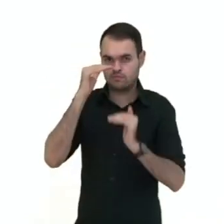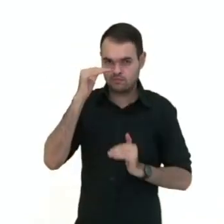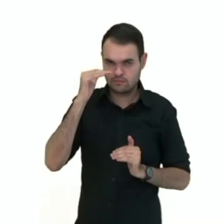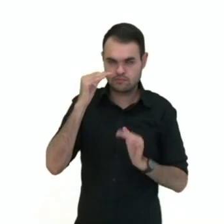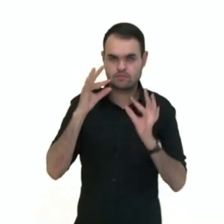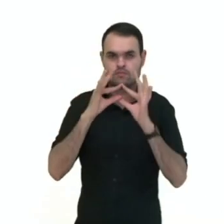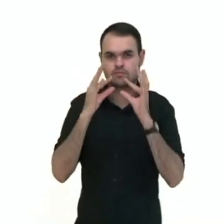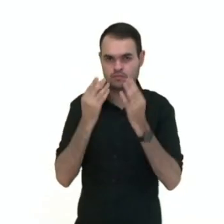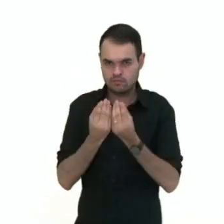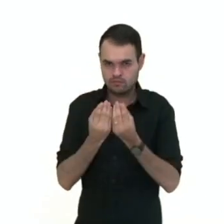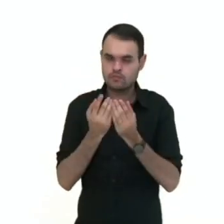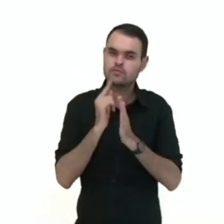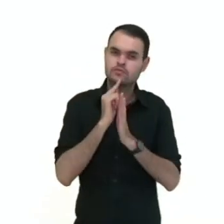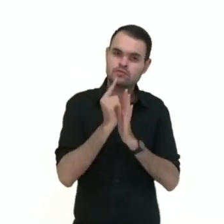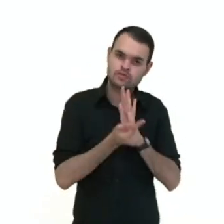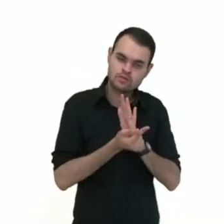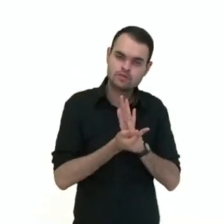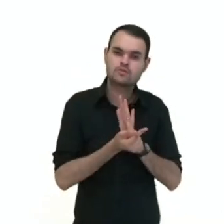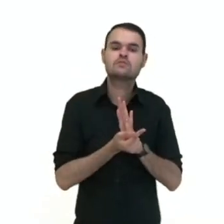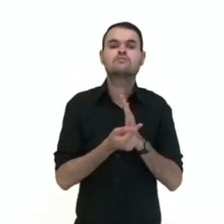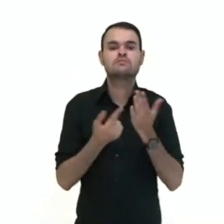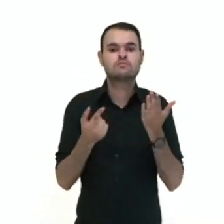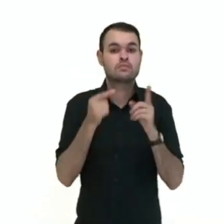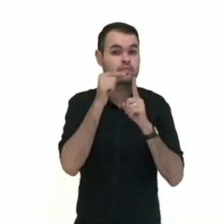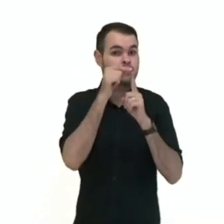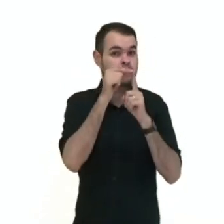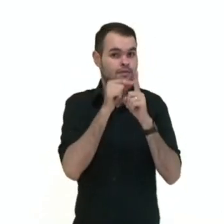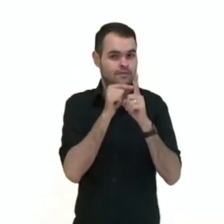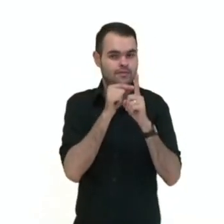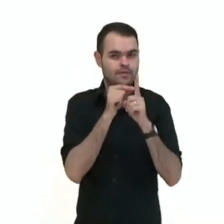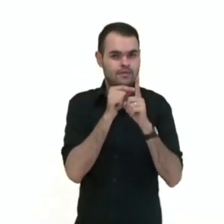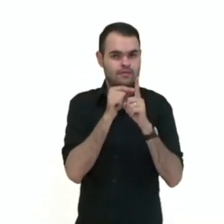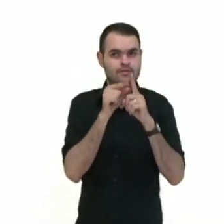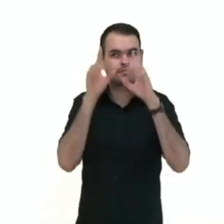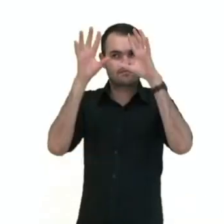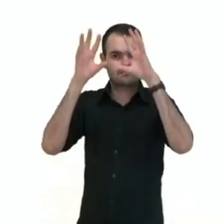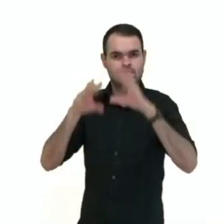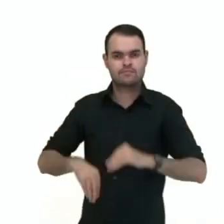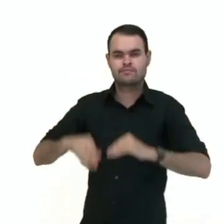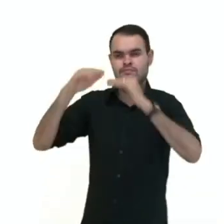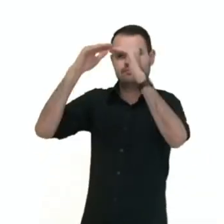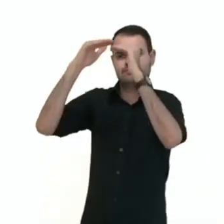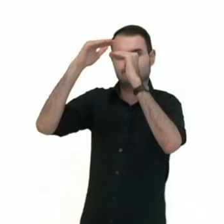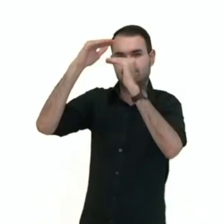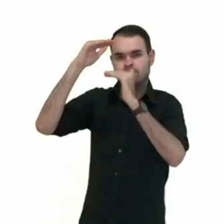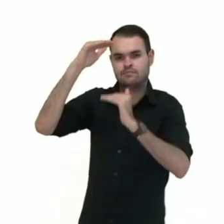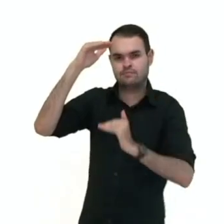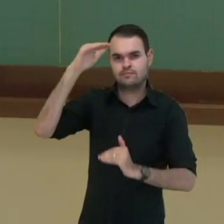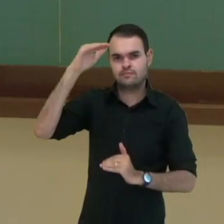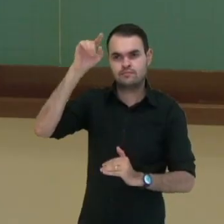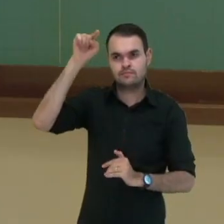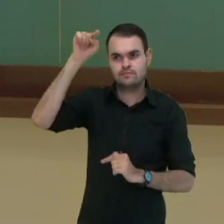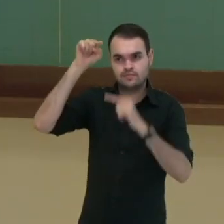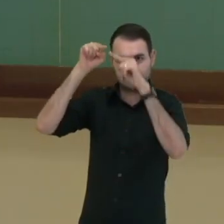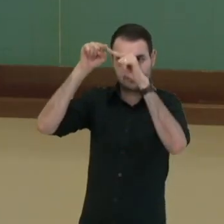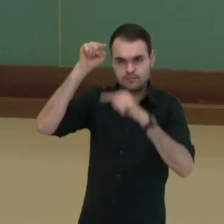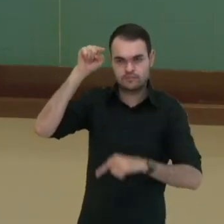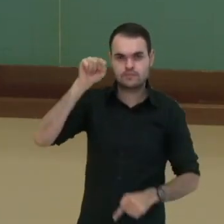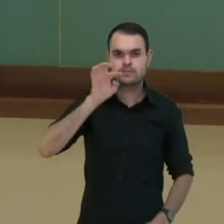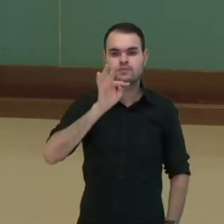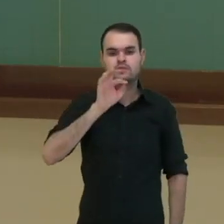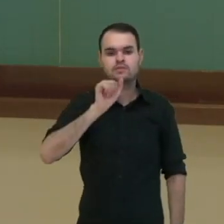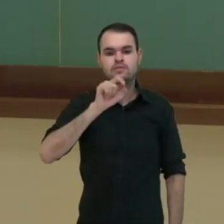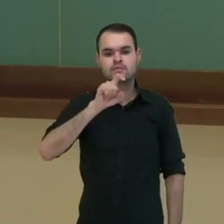família, gênero e espécie, né? Então, são esses os táxons que